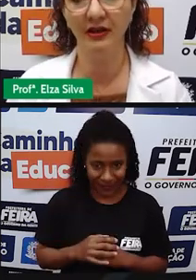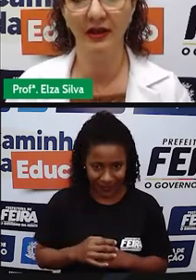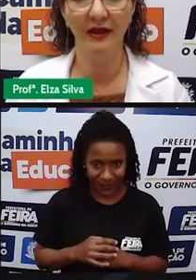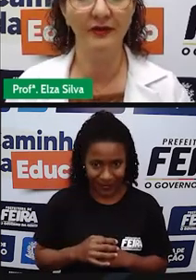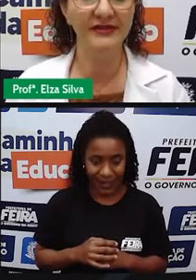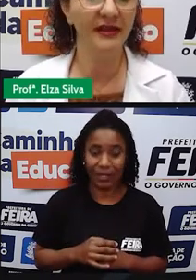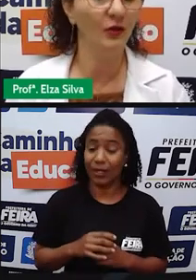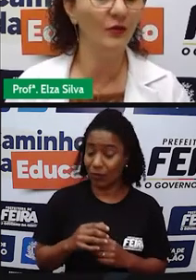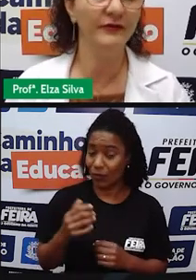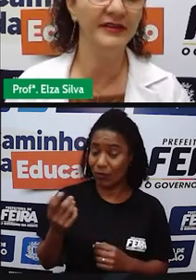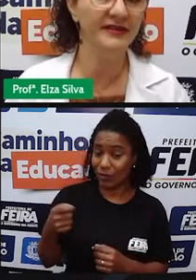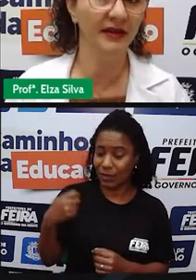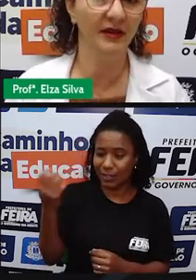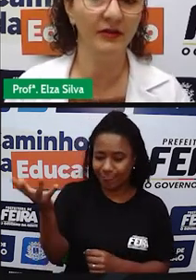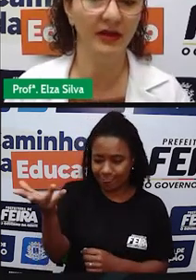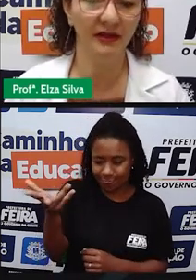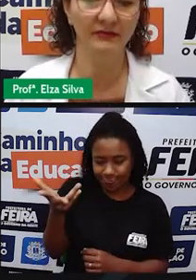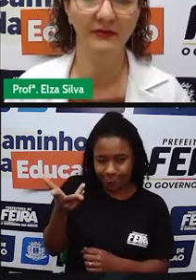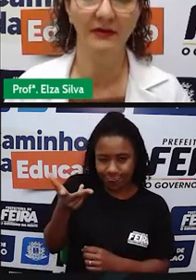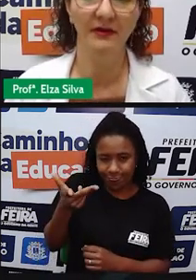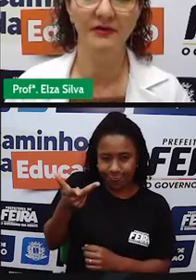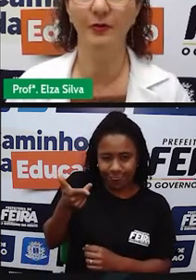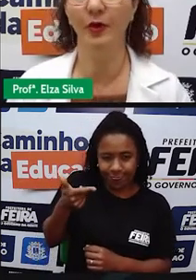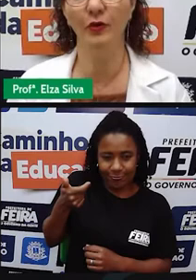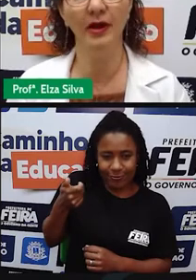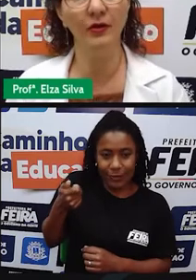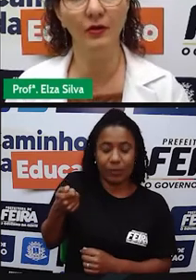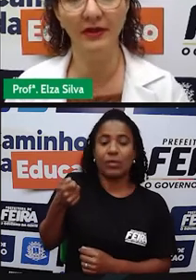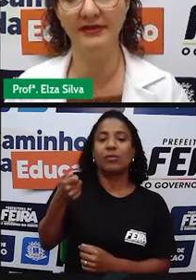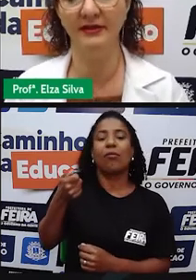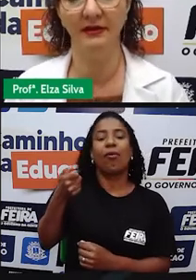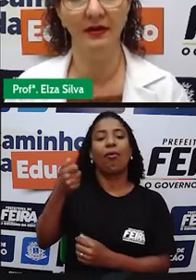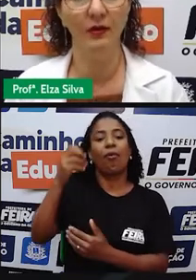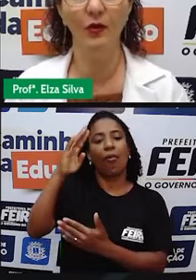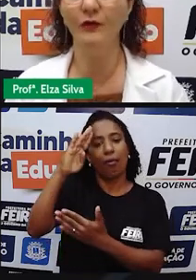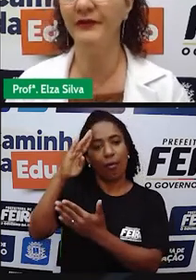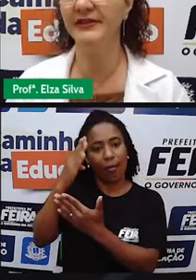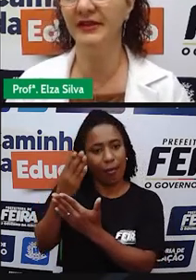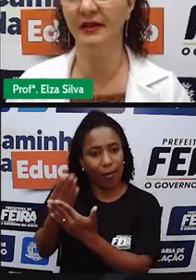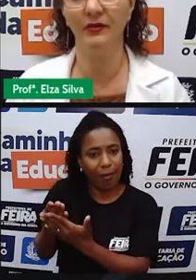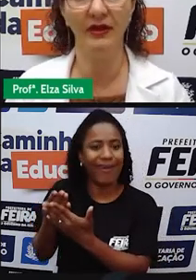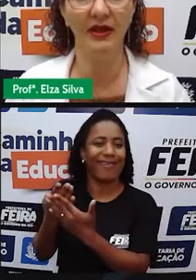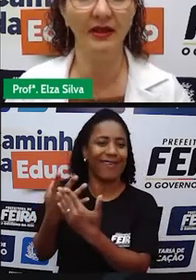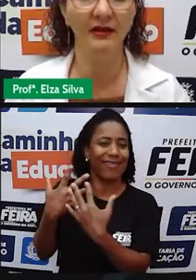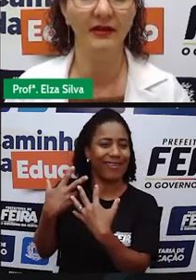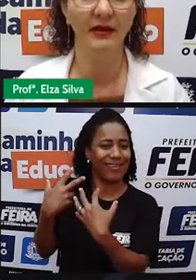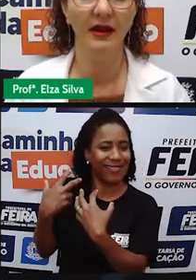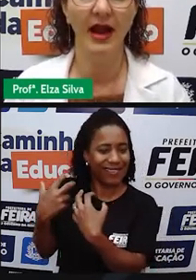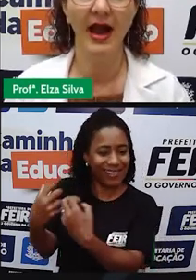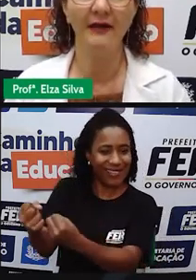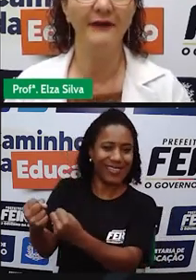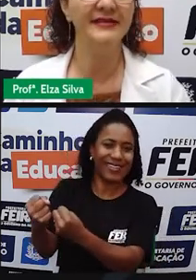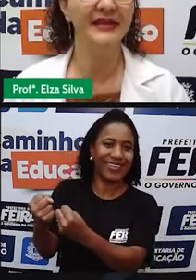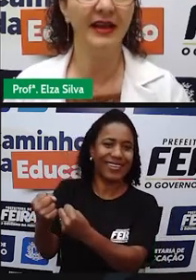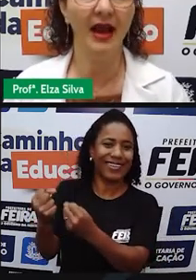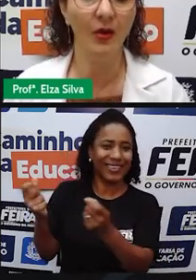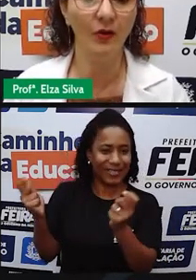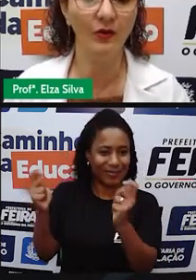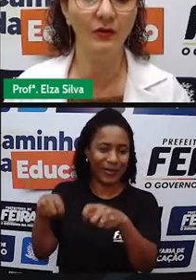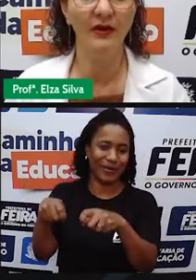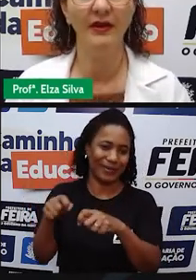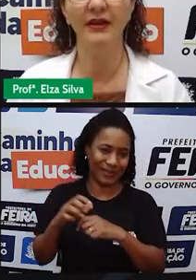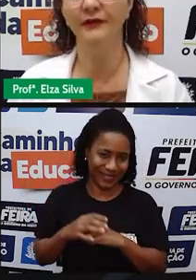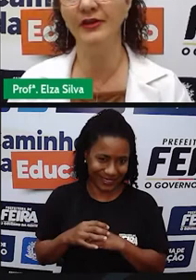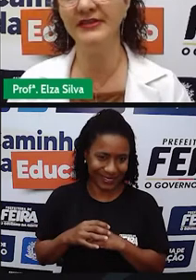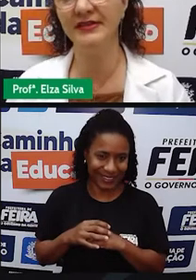Persuadir é você convencer alguém sobre alguma coisa, convencer alguém a fazer